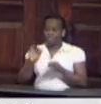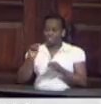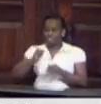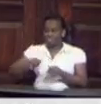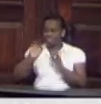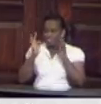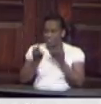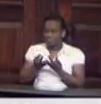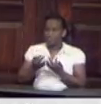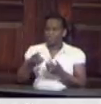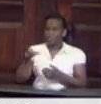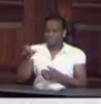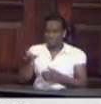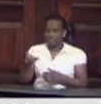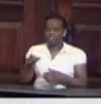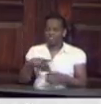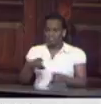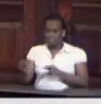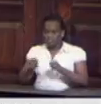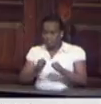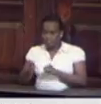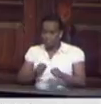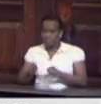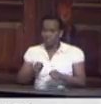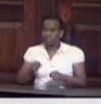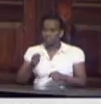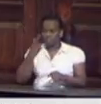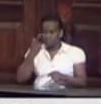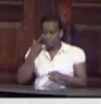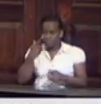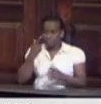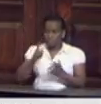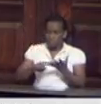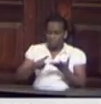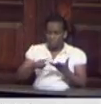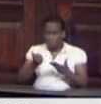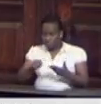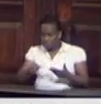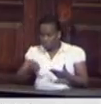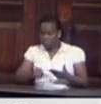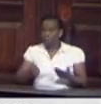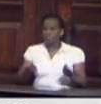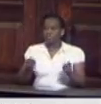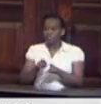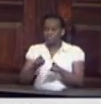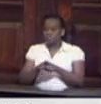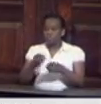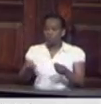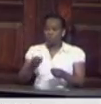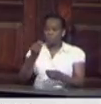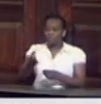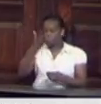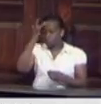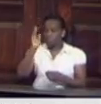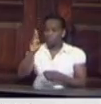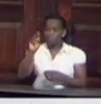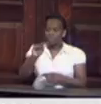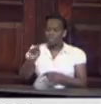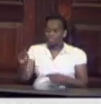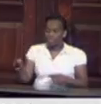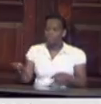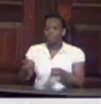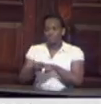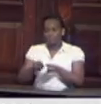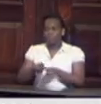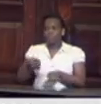com controle da qualidade dessa Bolsa de Família e como ela é oferida, você também